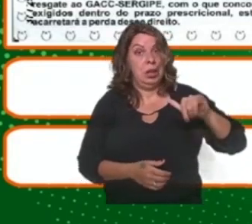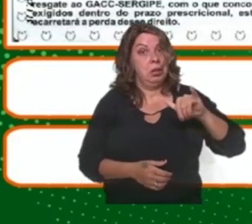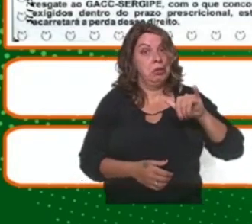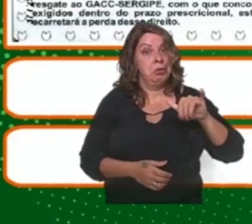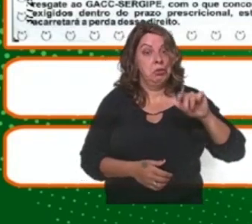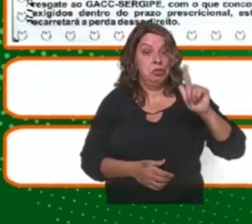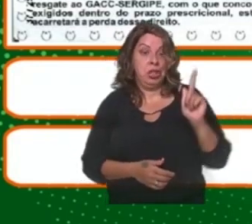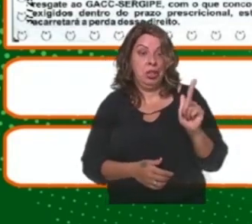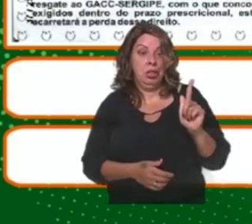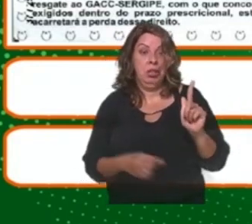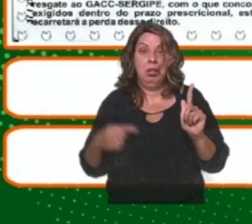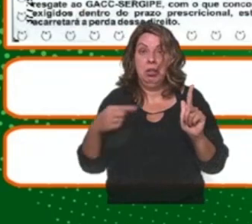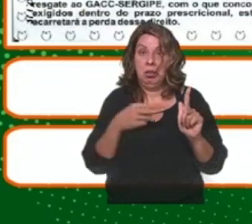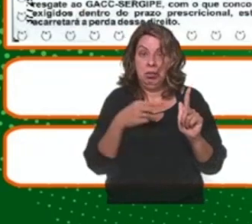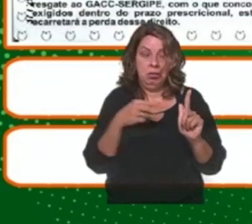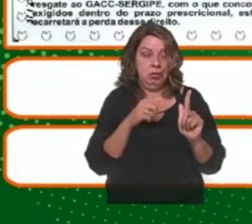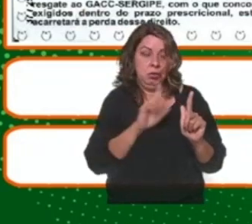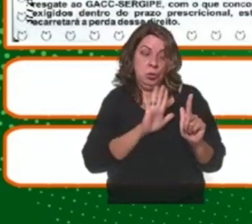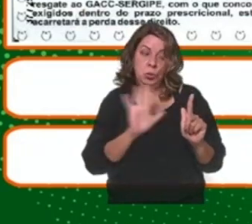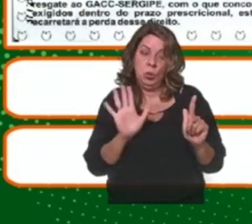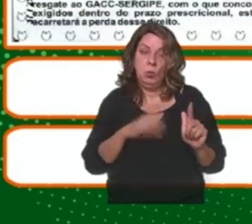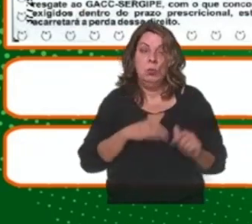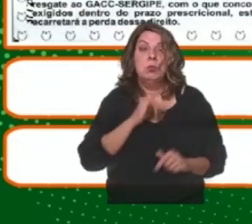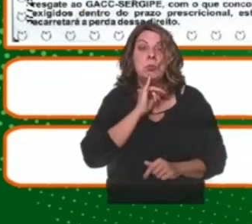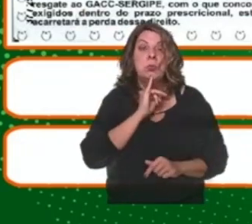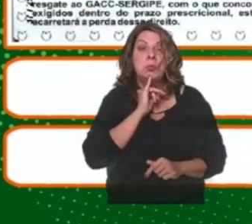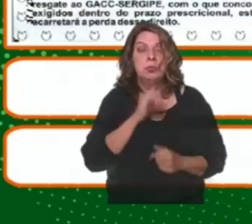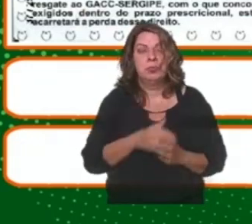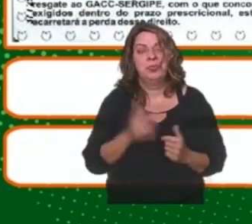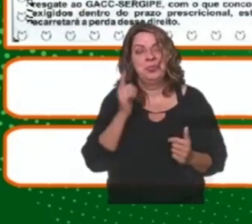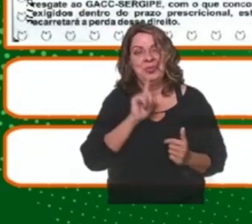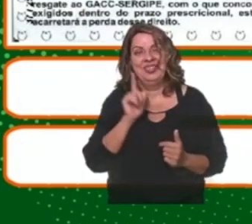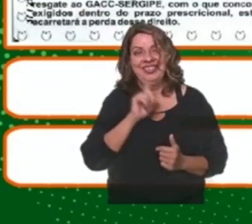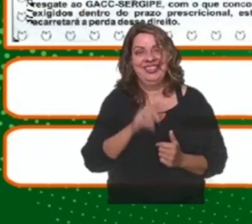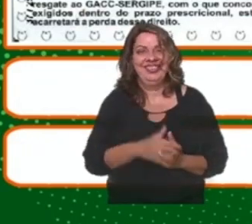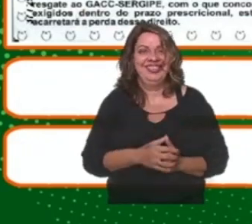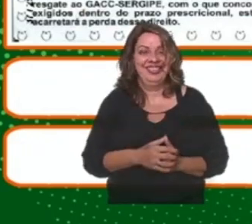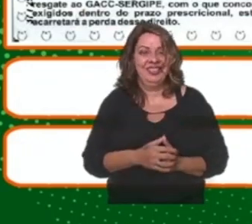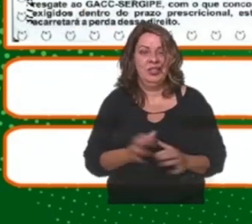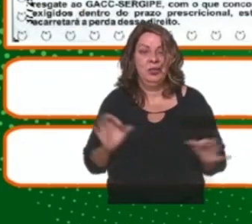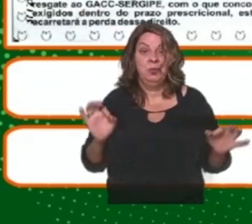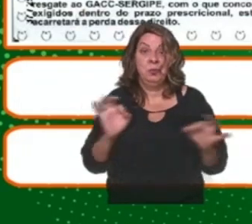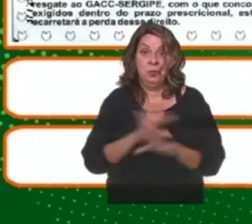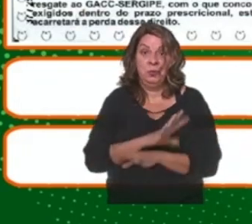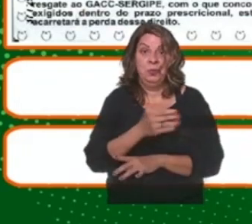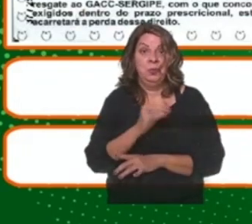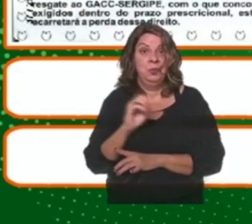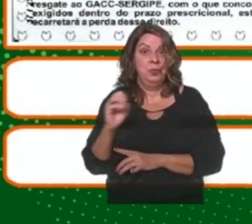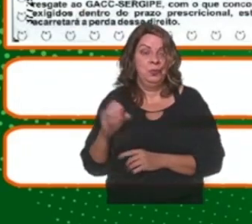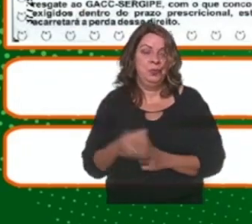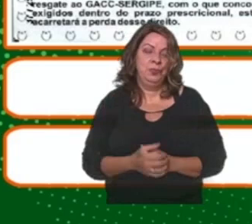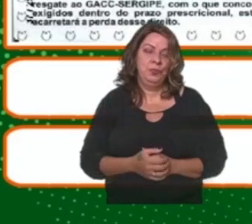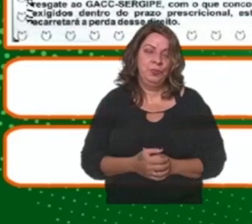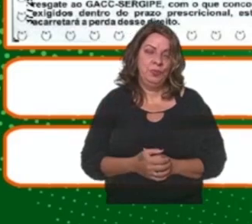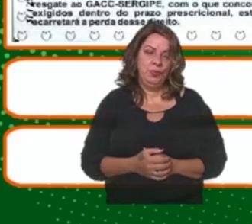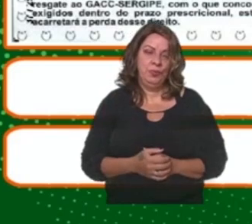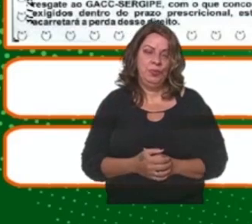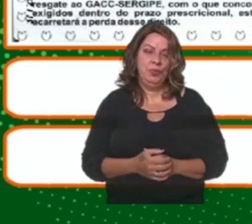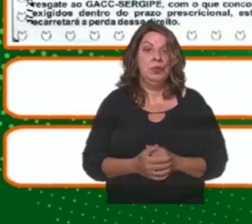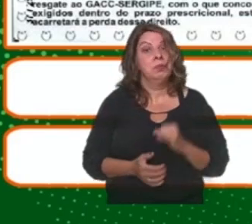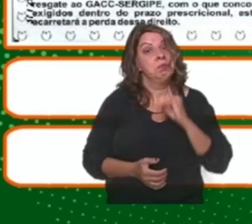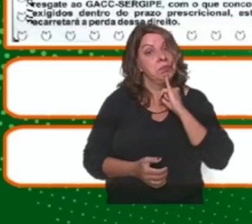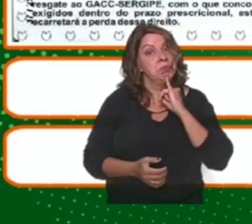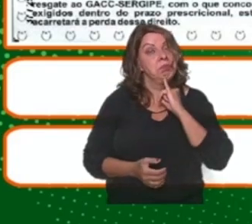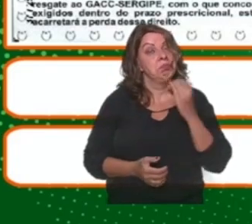não sei, né? G, simplesmente, lá de Itabaiana, levou R$500. Vamos fechar o centésimo, Jaque. Vamos lá, você viu que Itabaiana